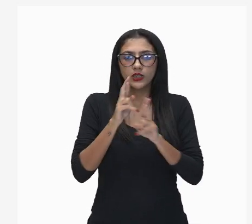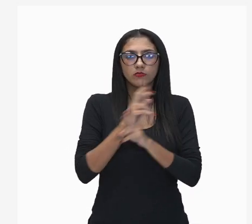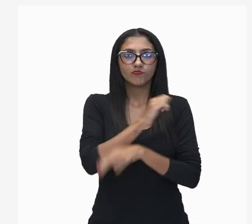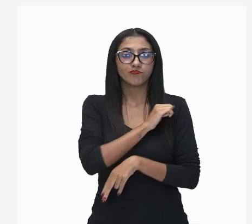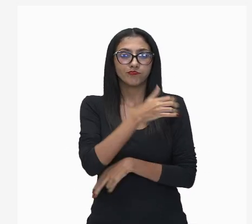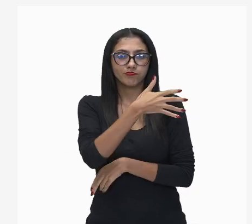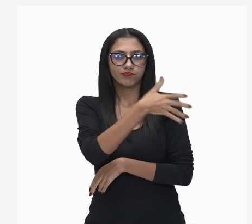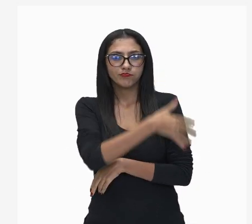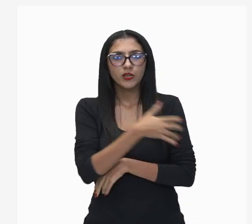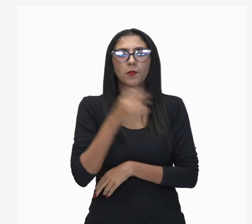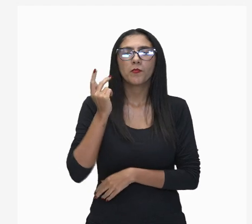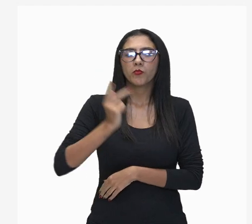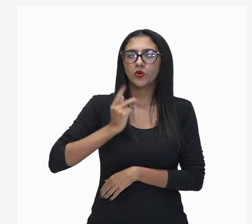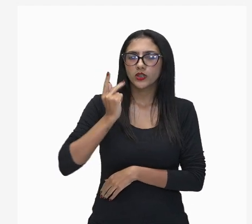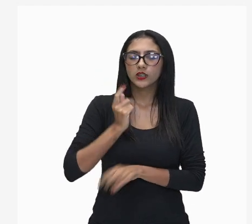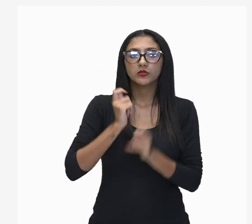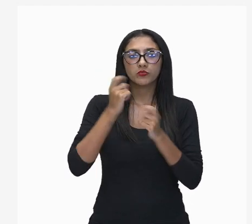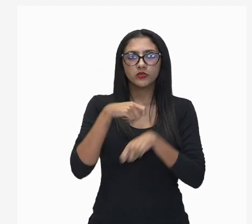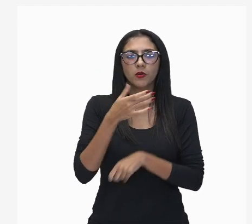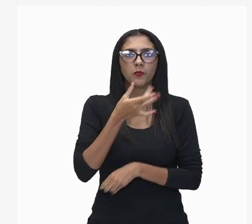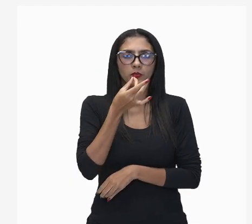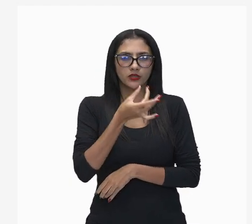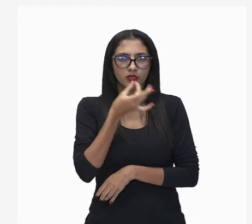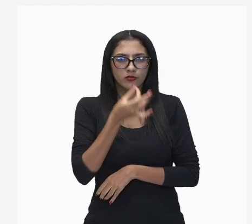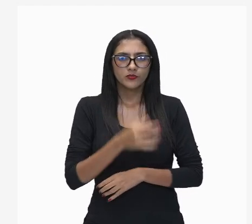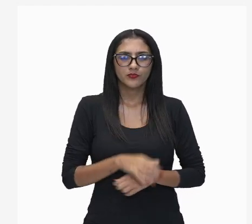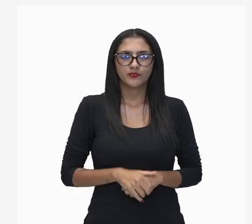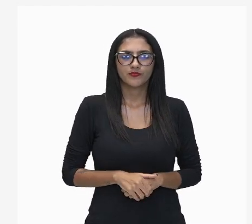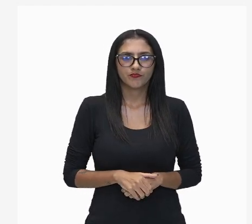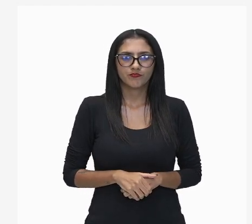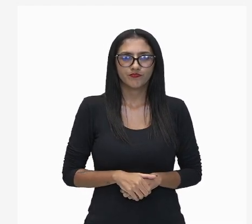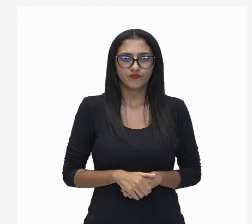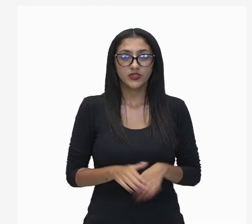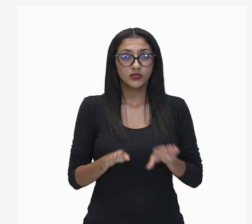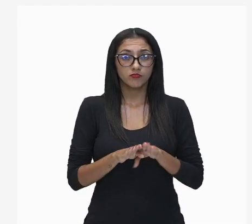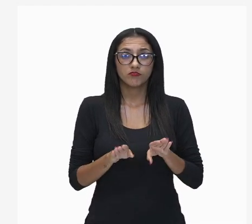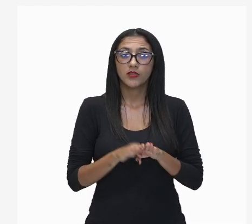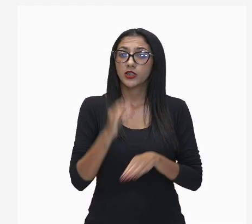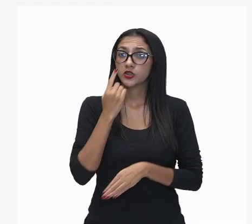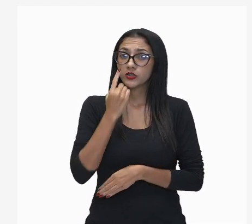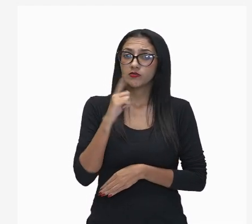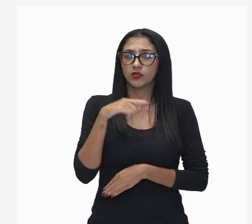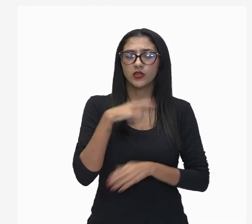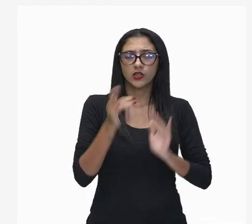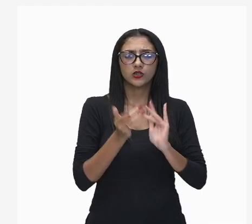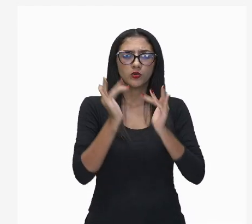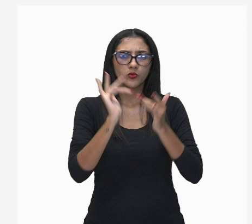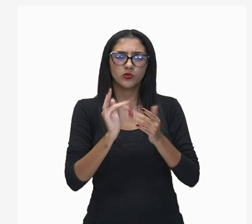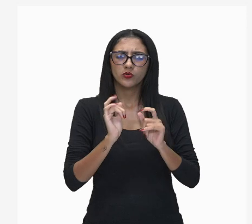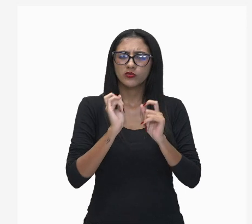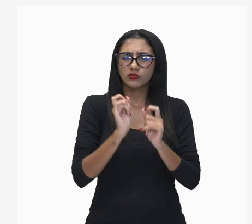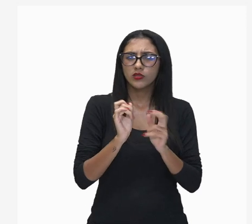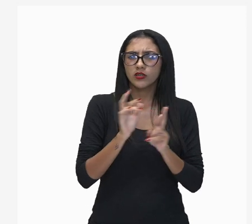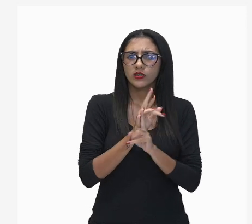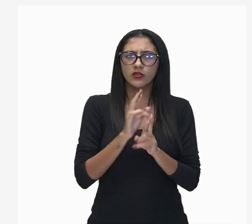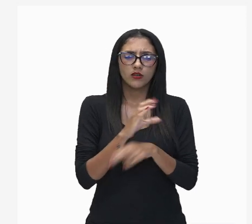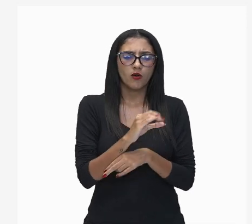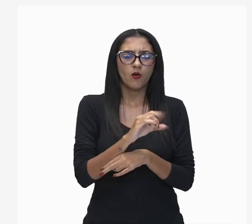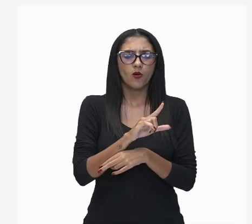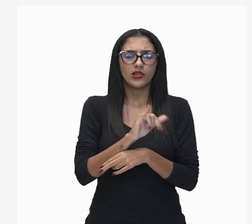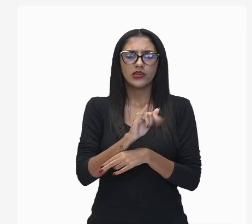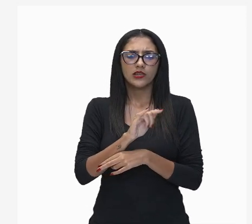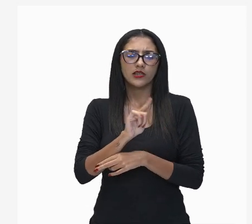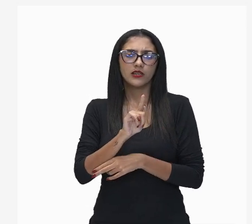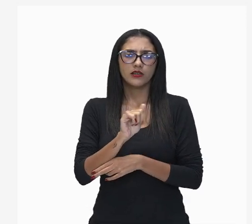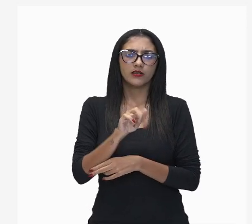política nacional, visto que nós vimos no contexto da República Velha a presença do quê? Das oligarquias